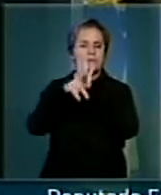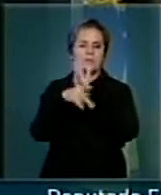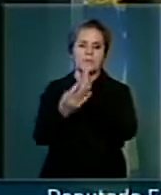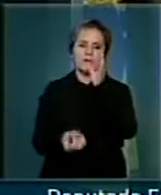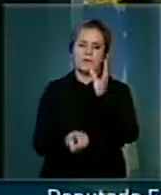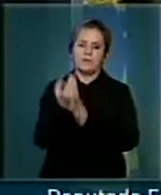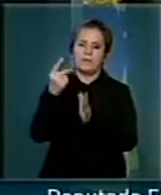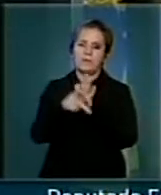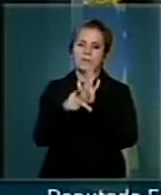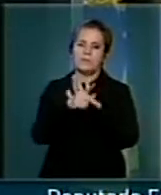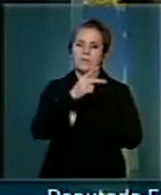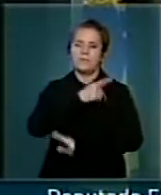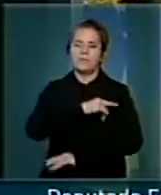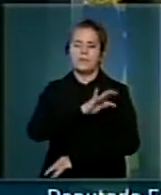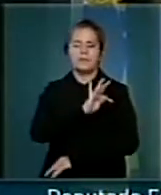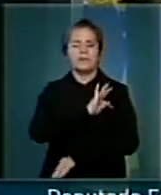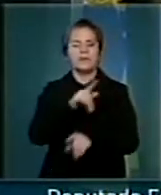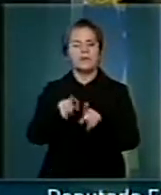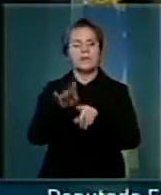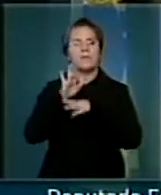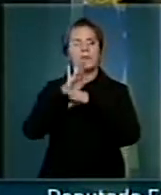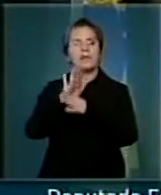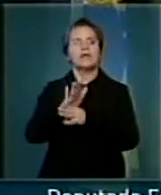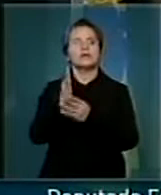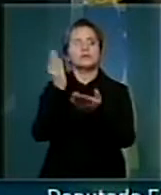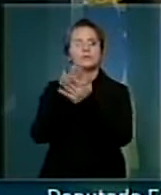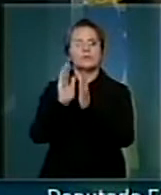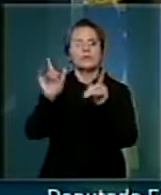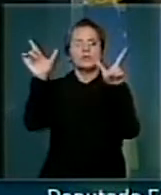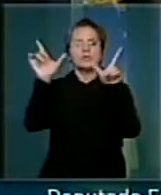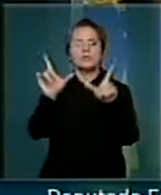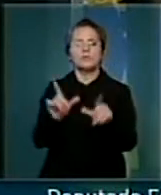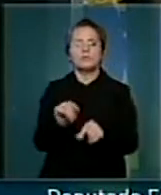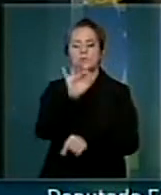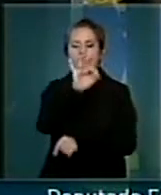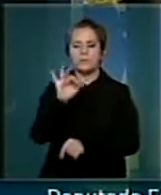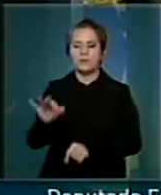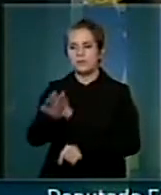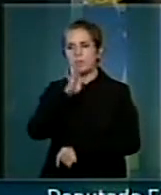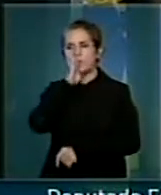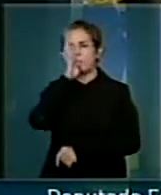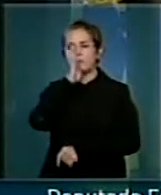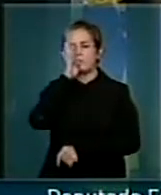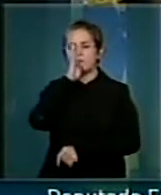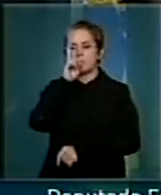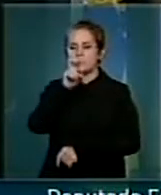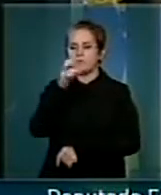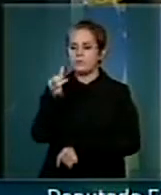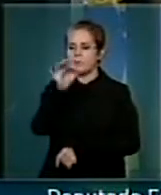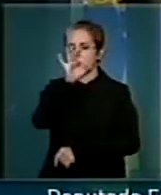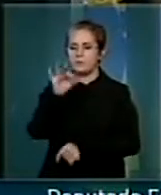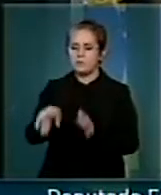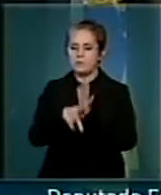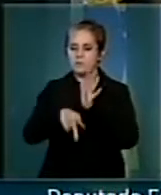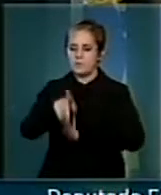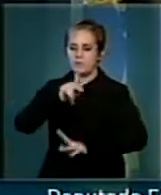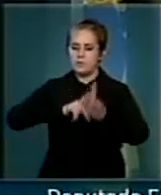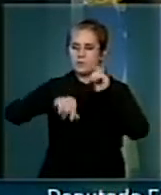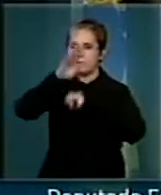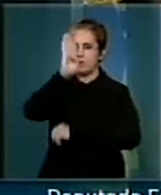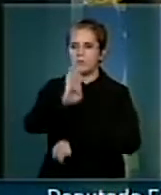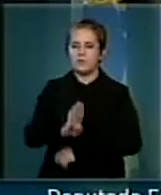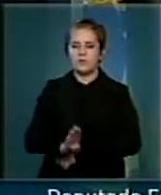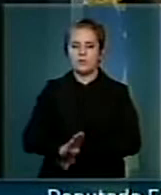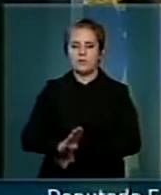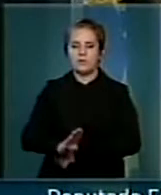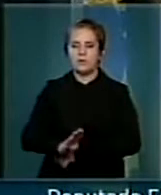implementada pelo PT ajudou a reduzir aquele percentual absurdo de 56% dos brasileiros que